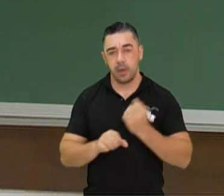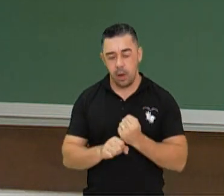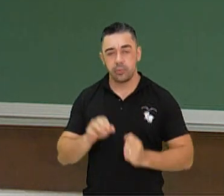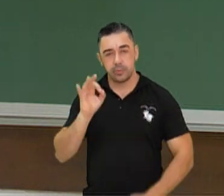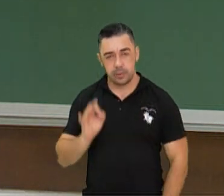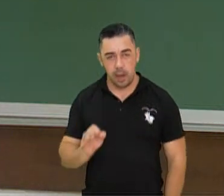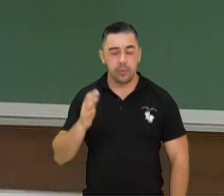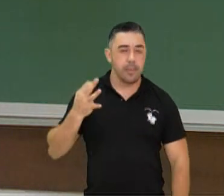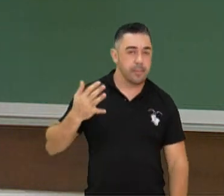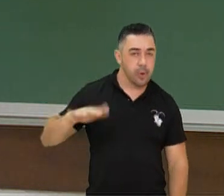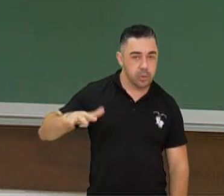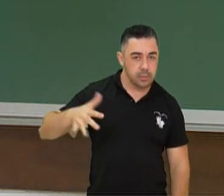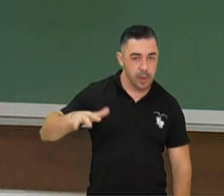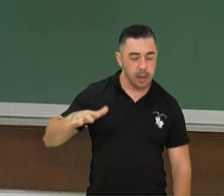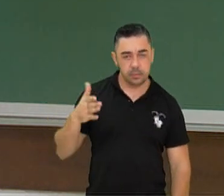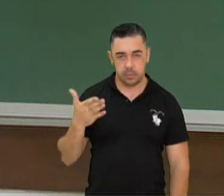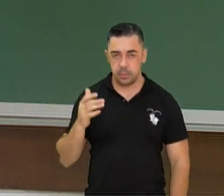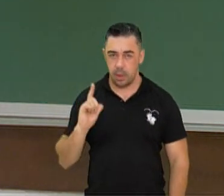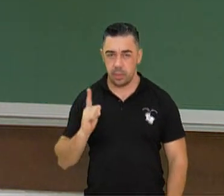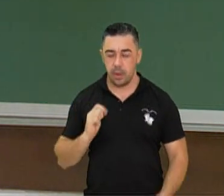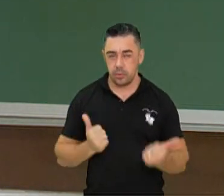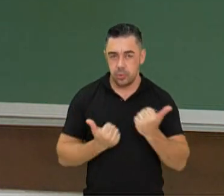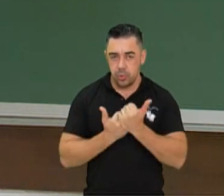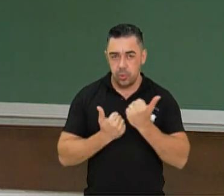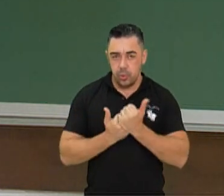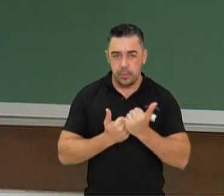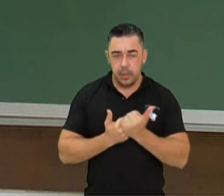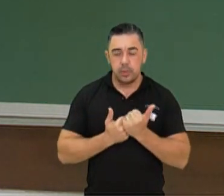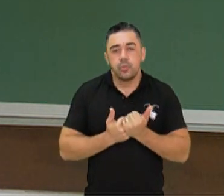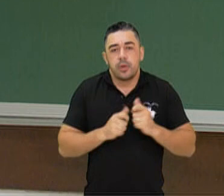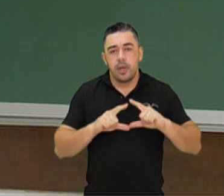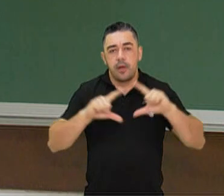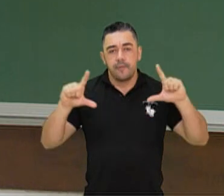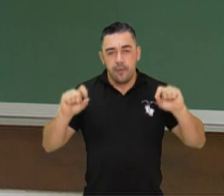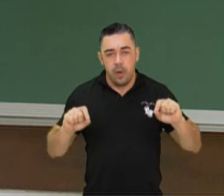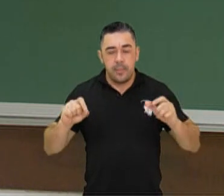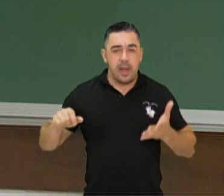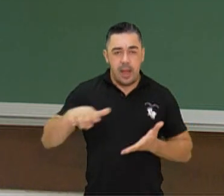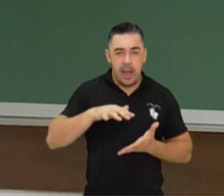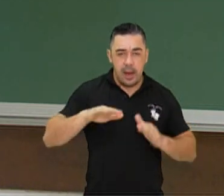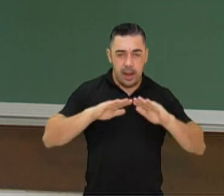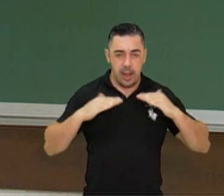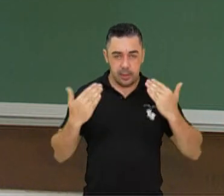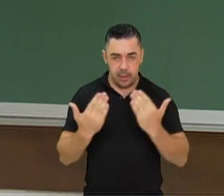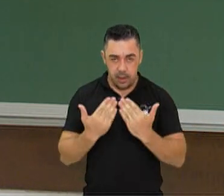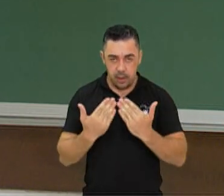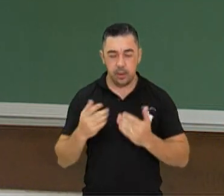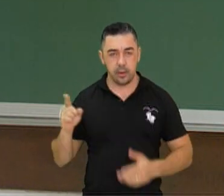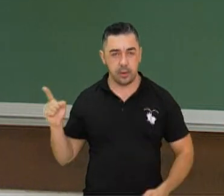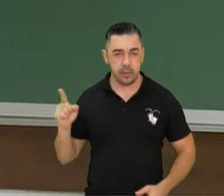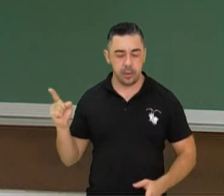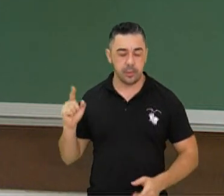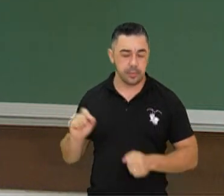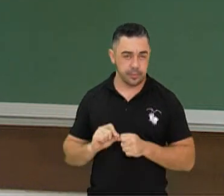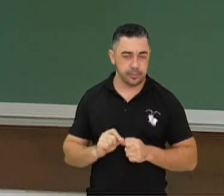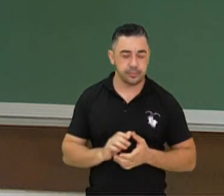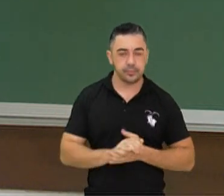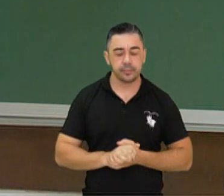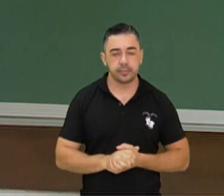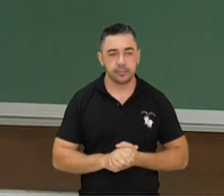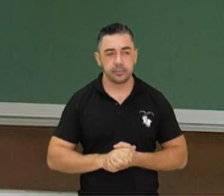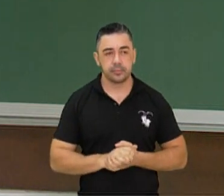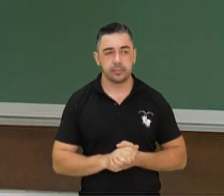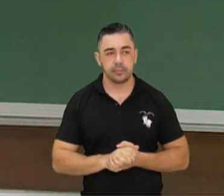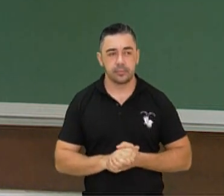valor aproximado para poder substituir na fórmula da área lateral desse tronco de cone,